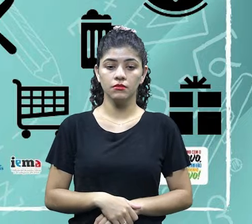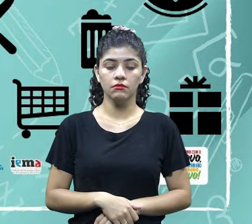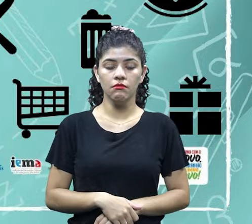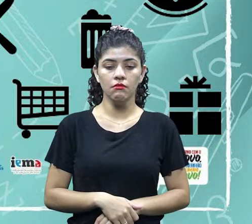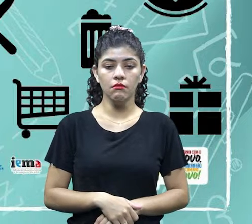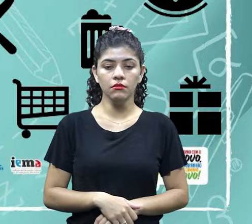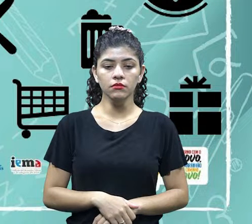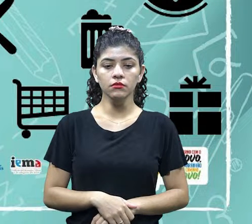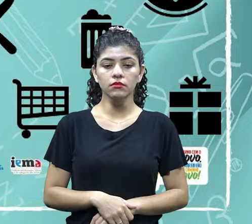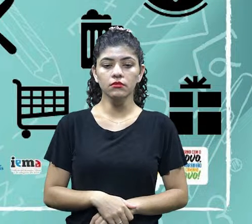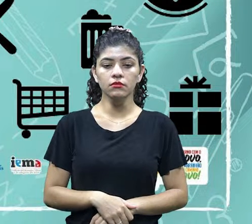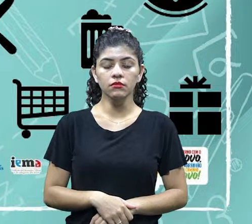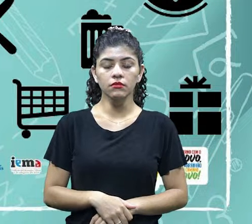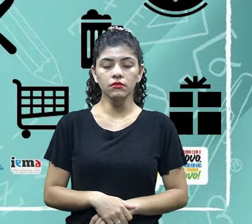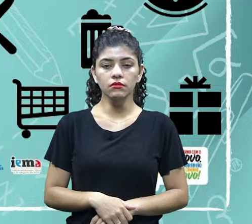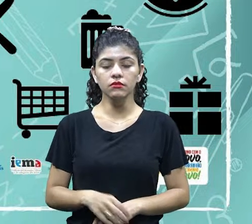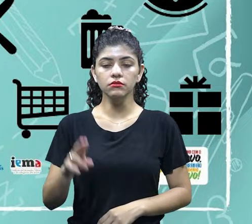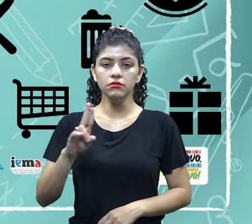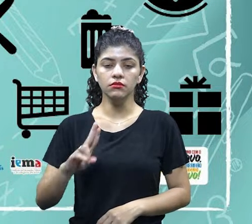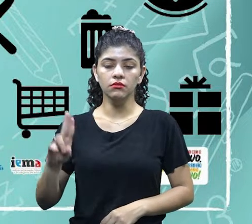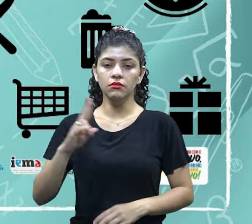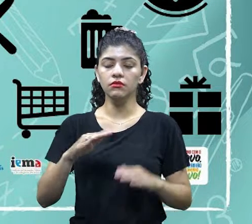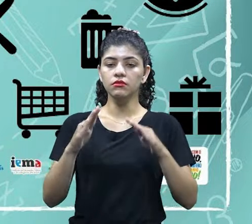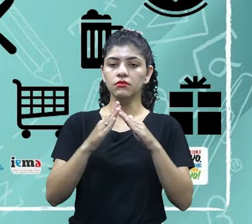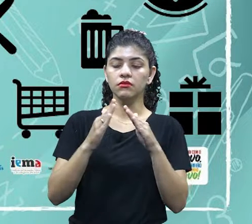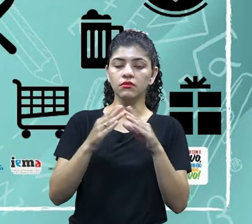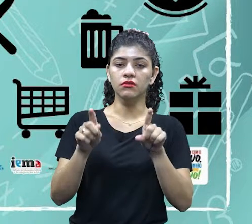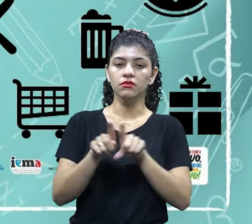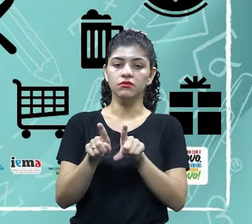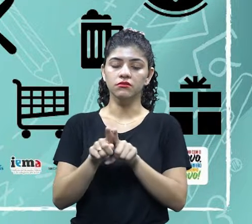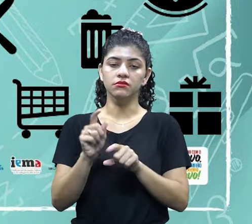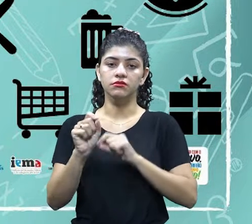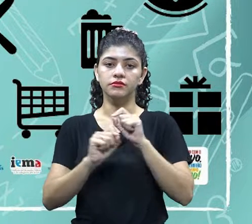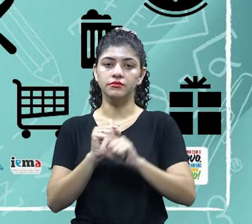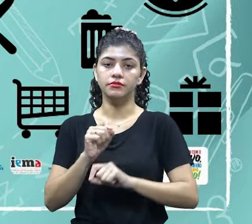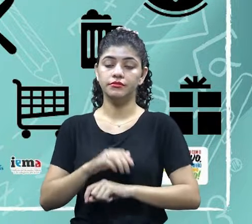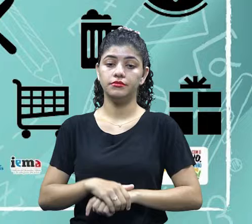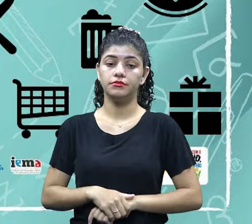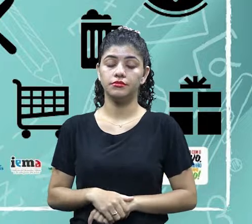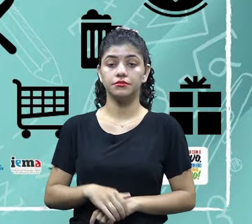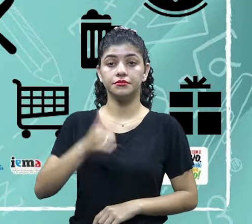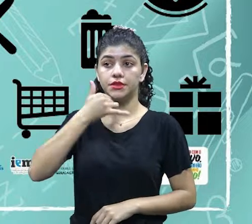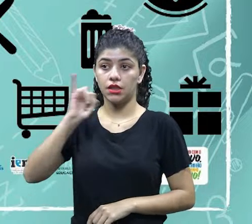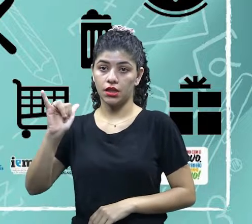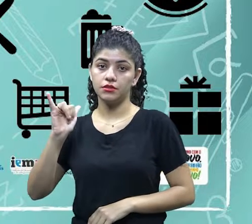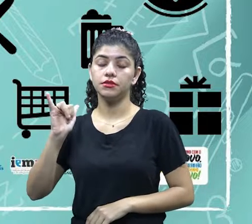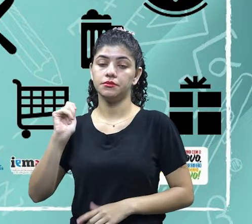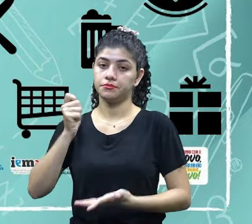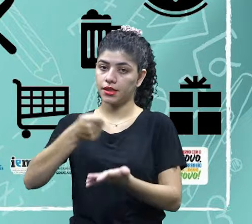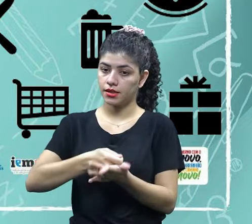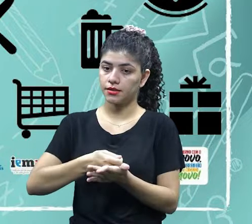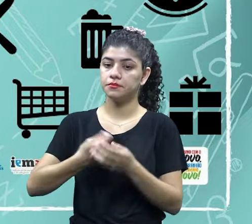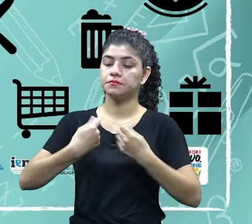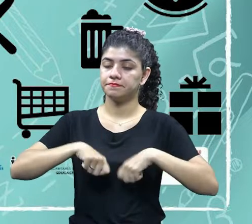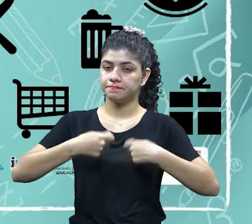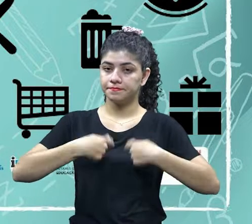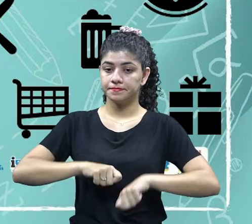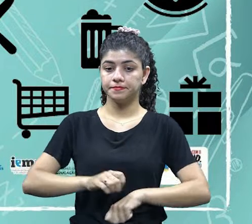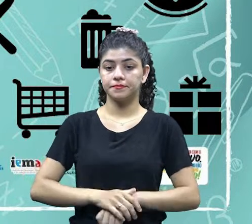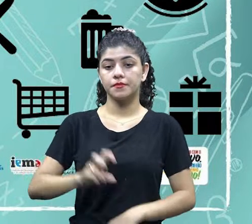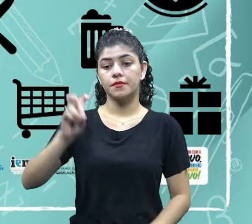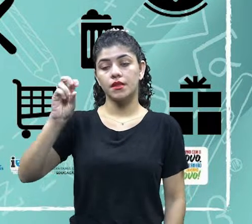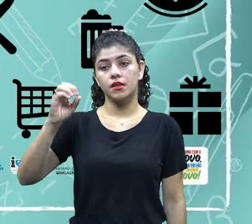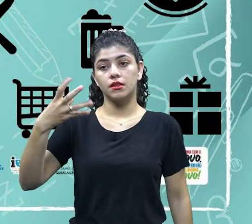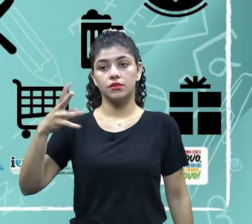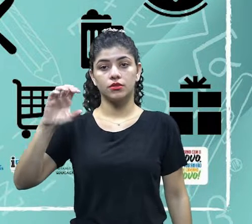da sua oficina, certo? E da sua casa, que são o quê? Energia elétrica,